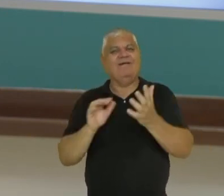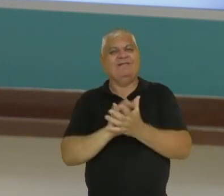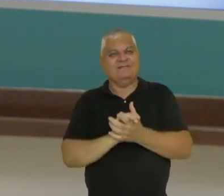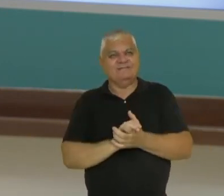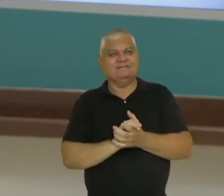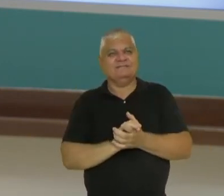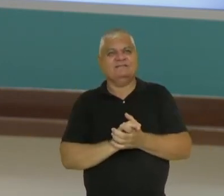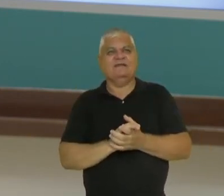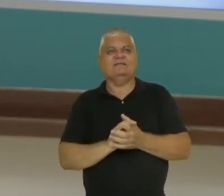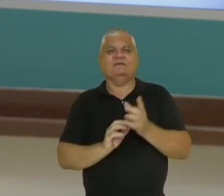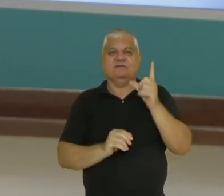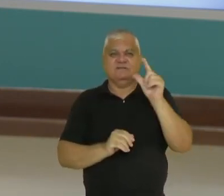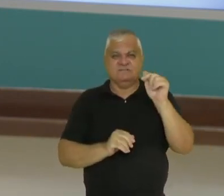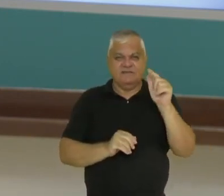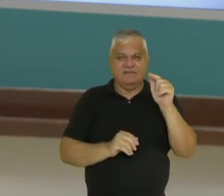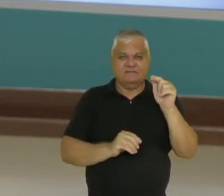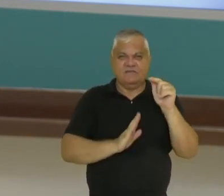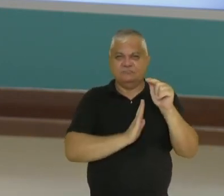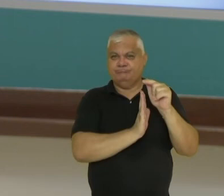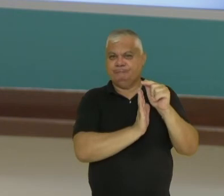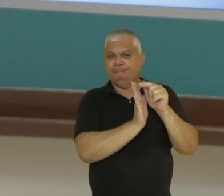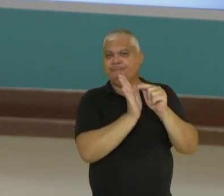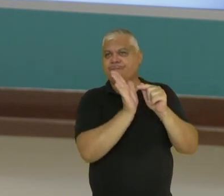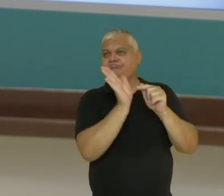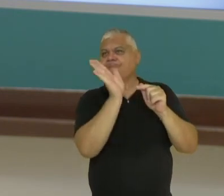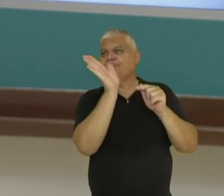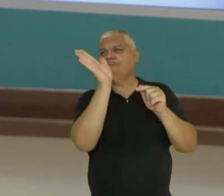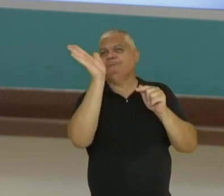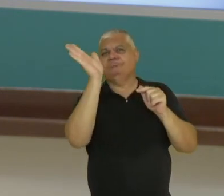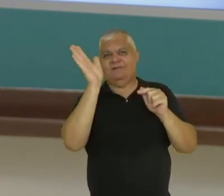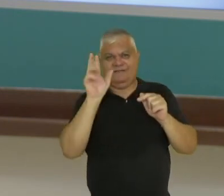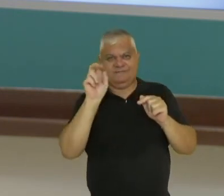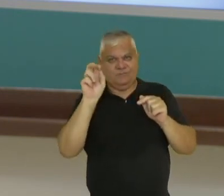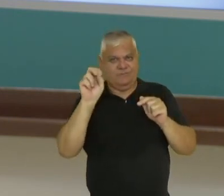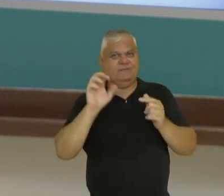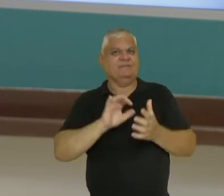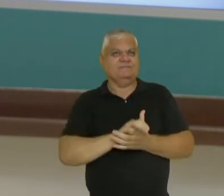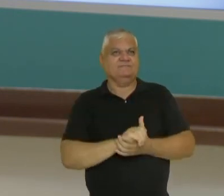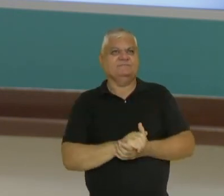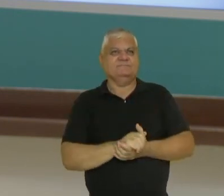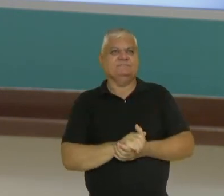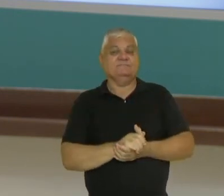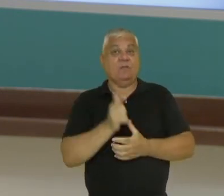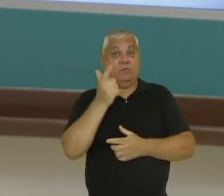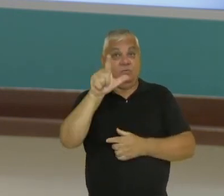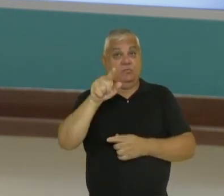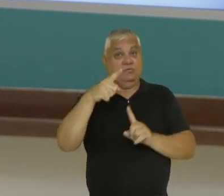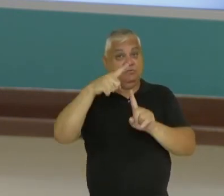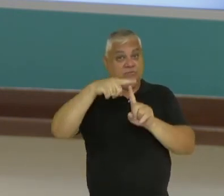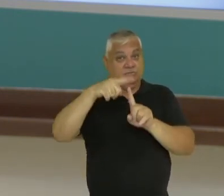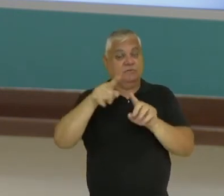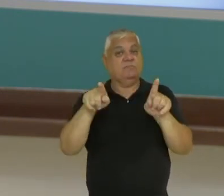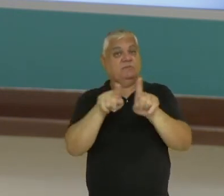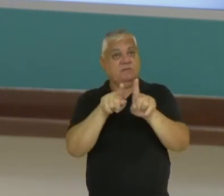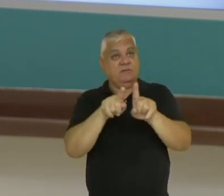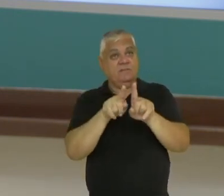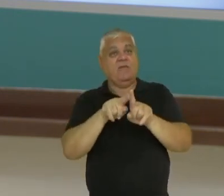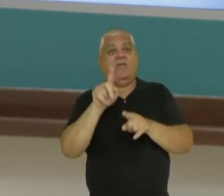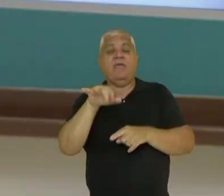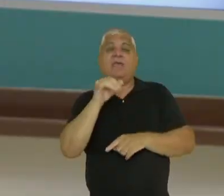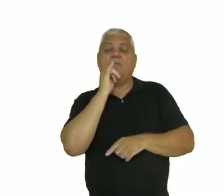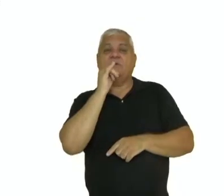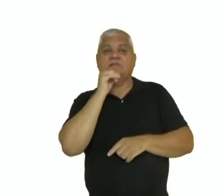primeiro ponto em 17 e no maior ponto lá passando dos 50. Outra forma de você responder essa atividade